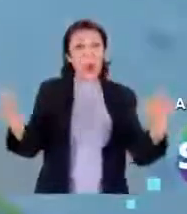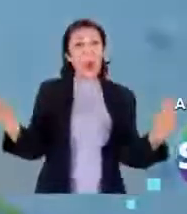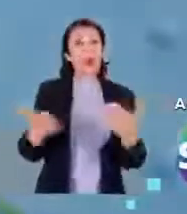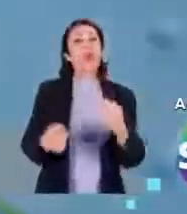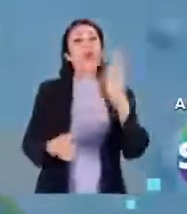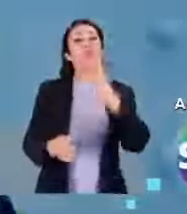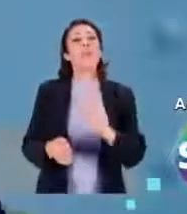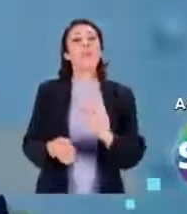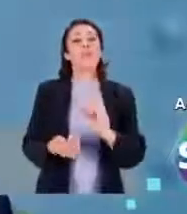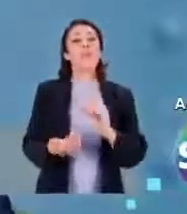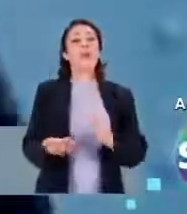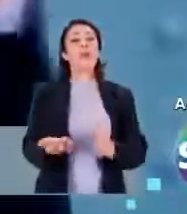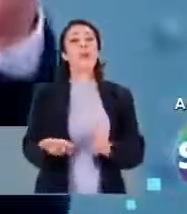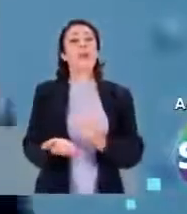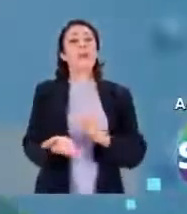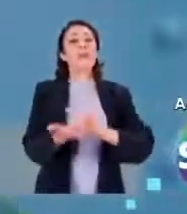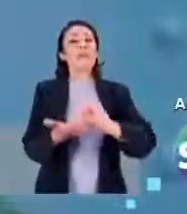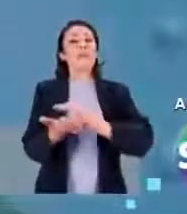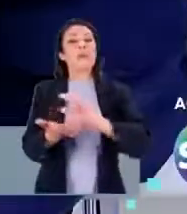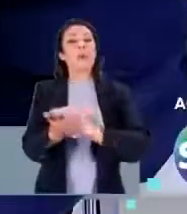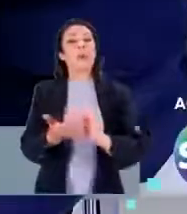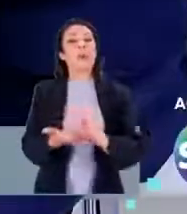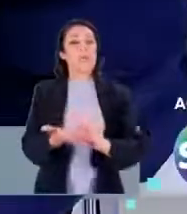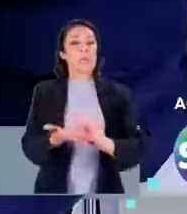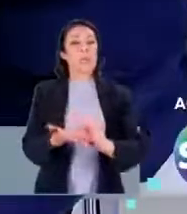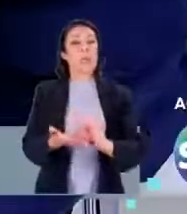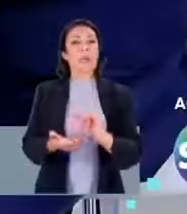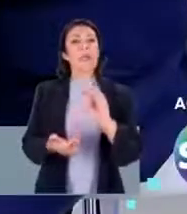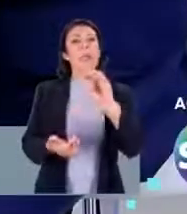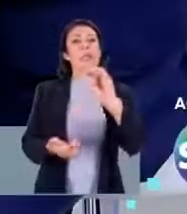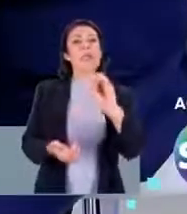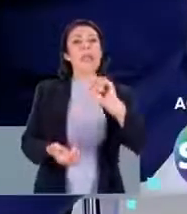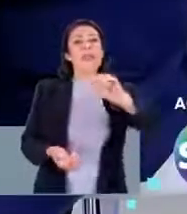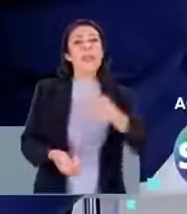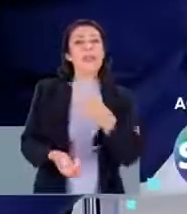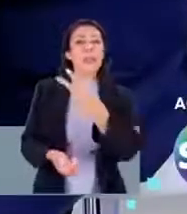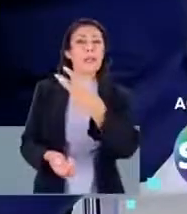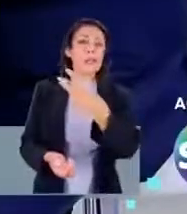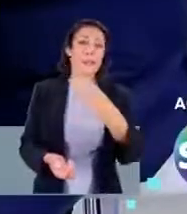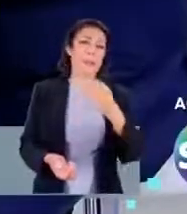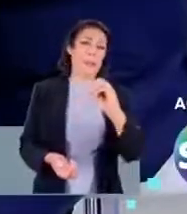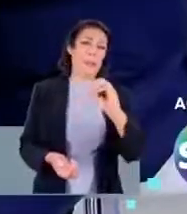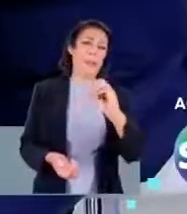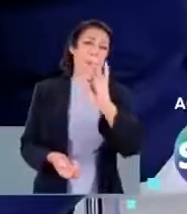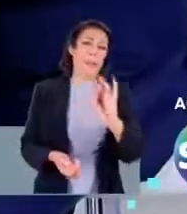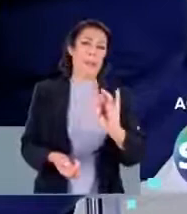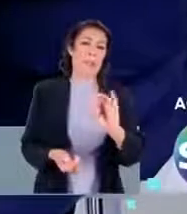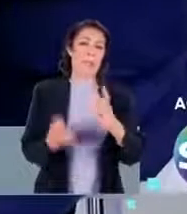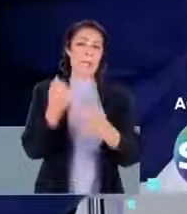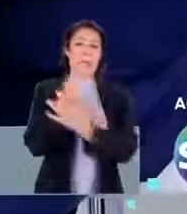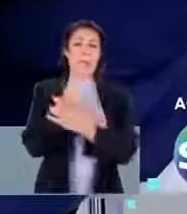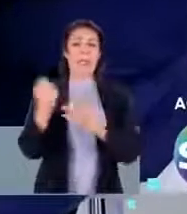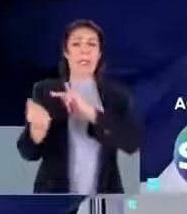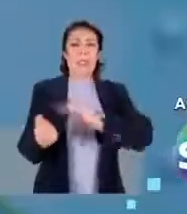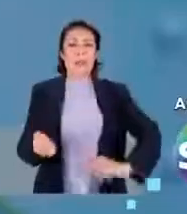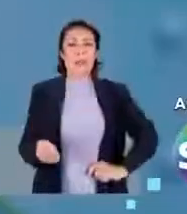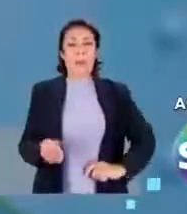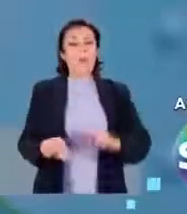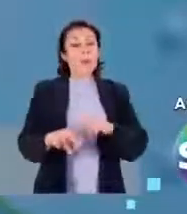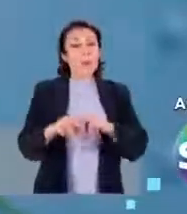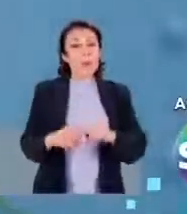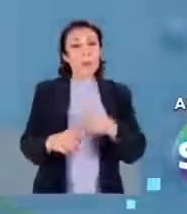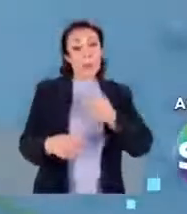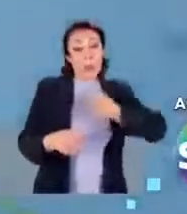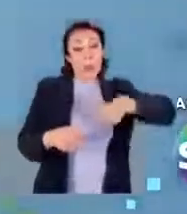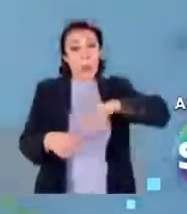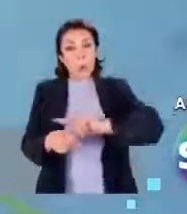0,33 um terço de 1% do orçamento em segurança pública então eu quero assumir para mim para a presidência da república eu vou federalizar o combate